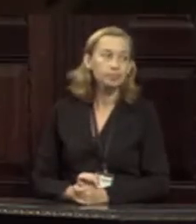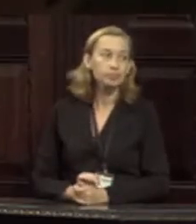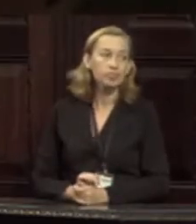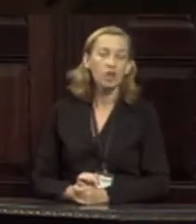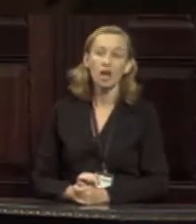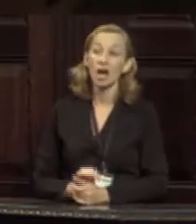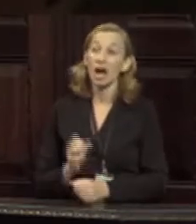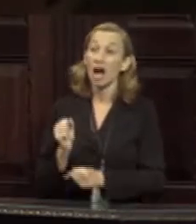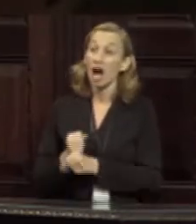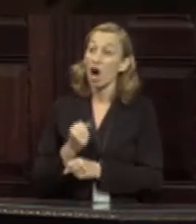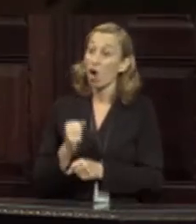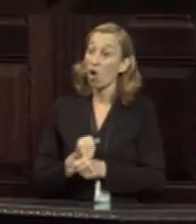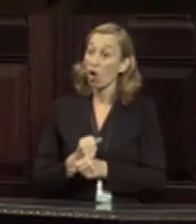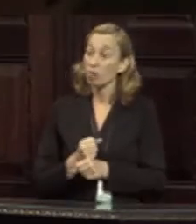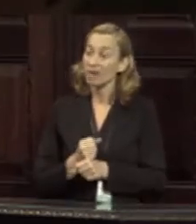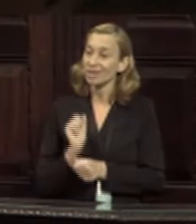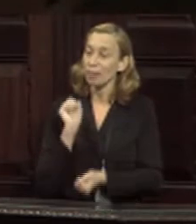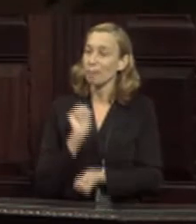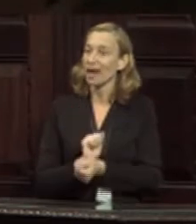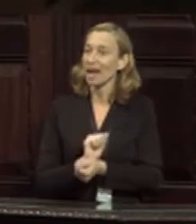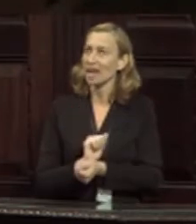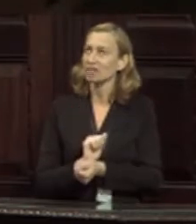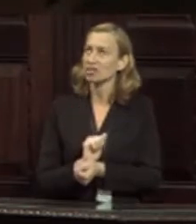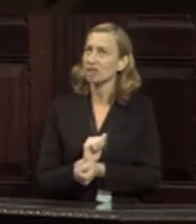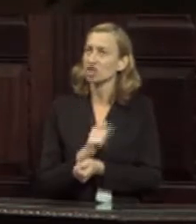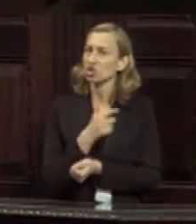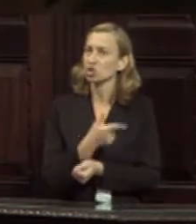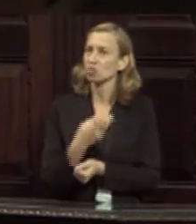parada. Desde 2014,